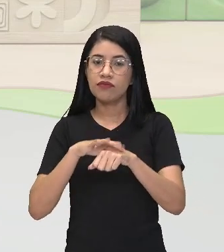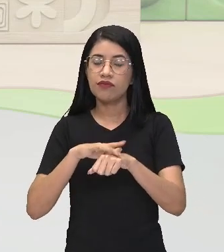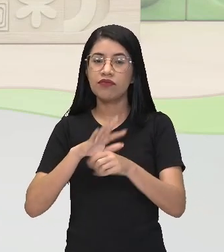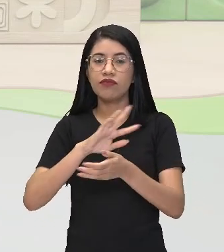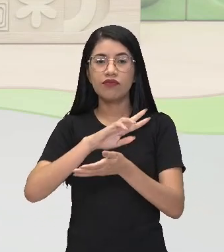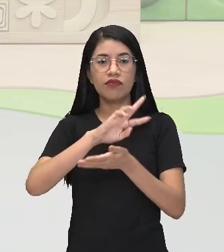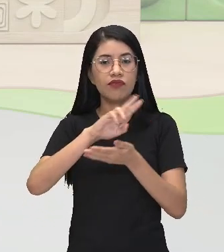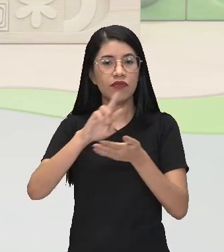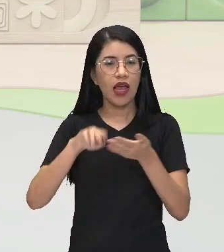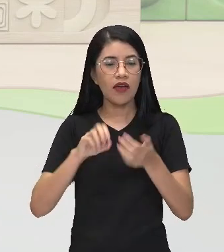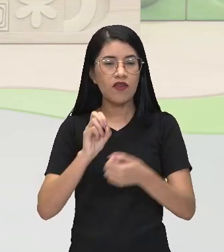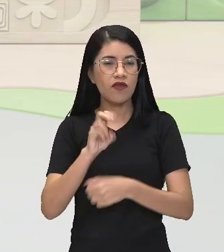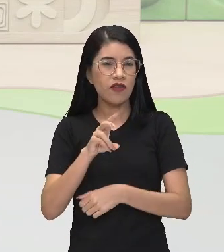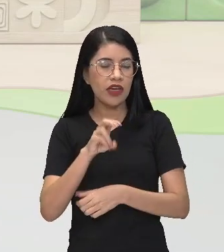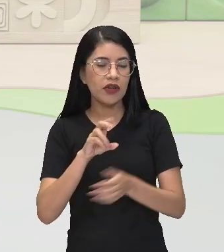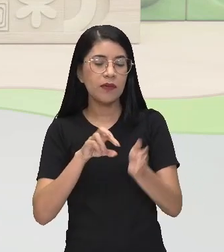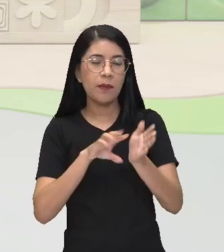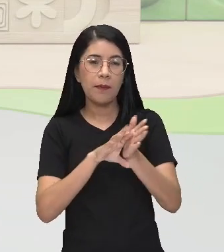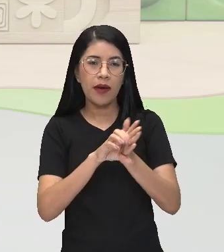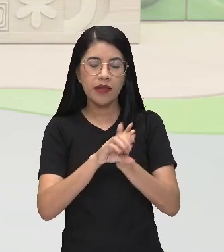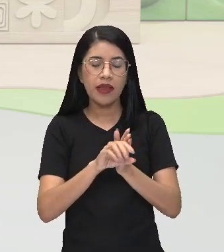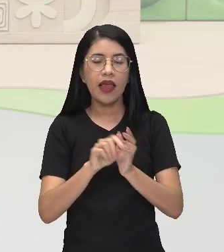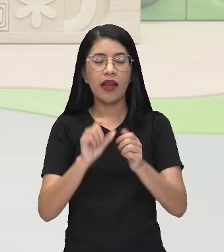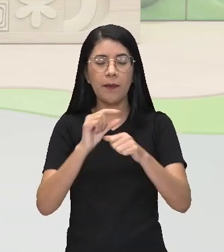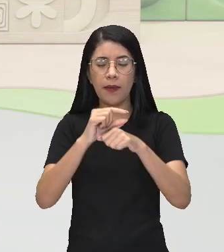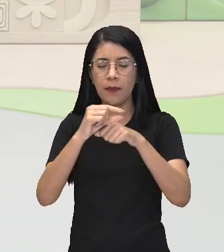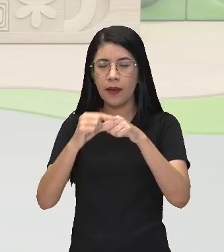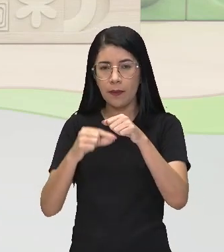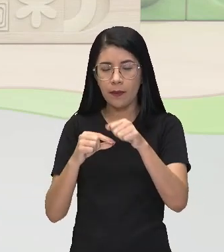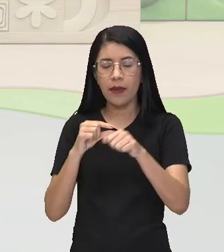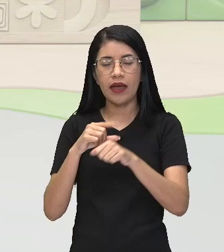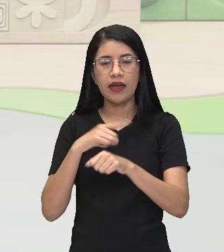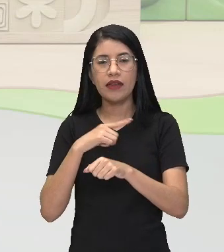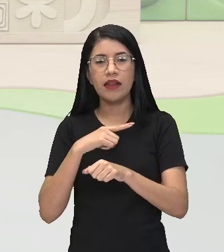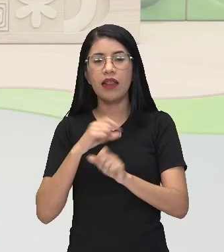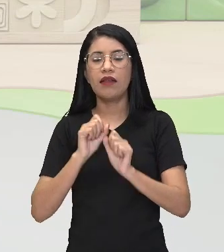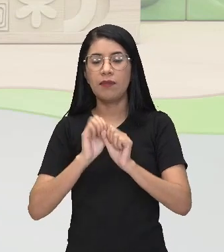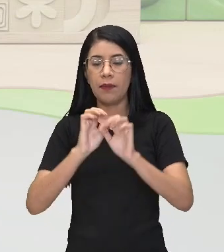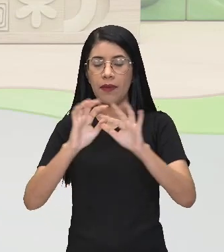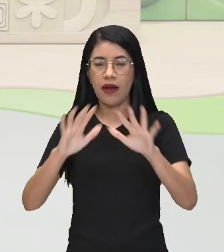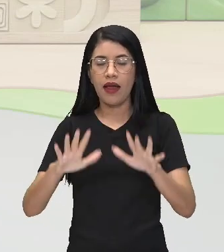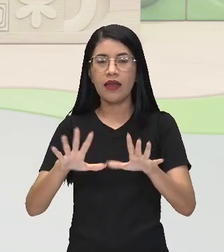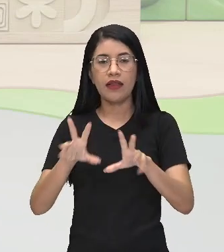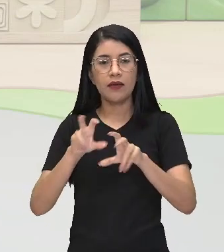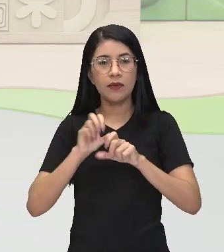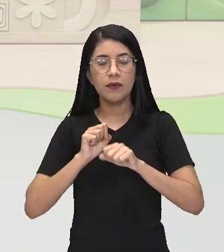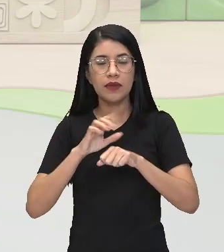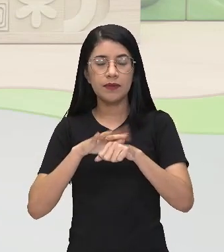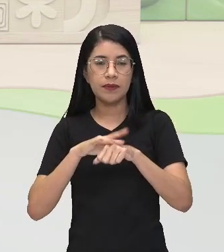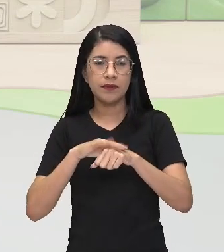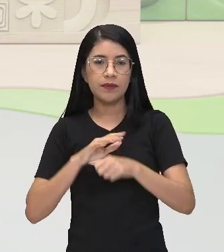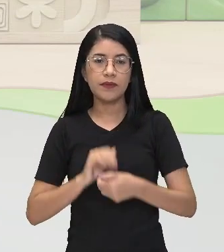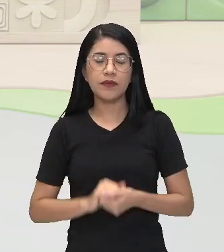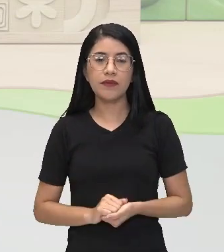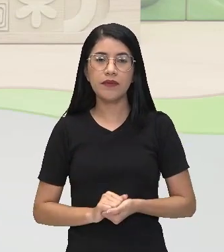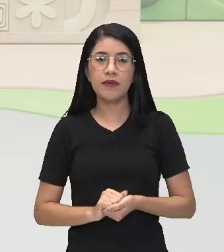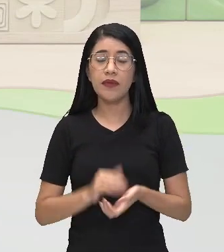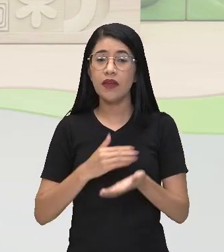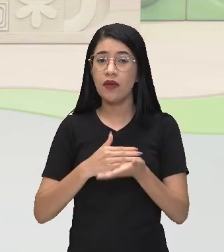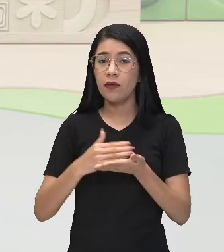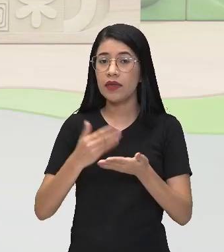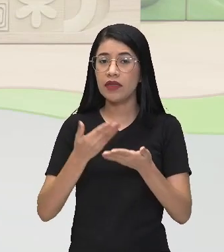ser transmitidos ali de várias formas ao homem. E aí nós vamos começar na nossa aula